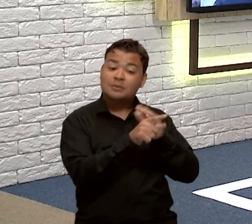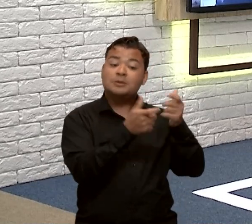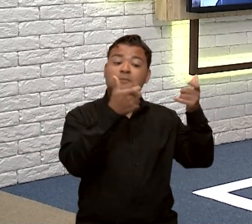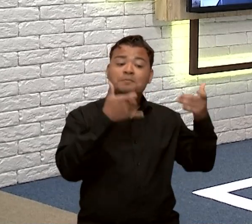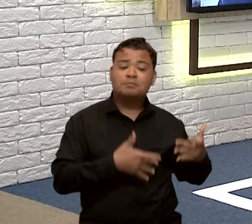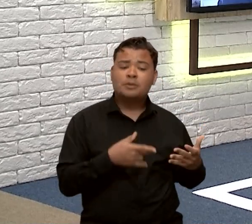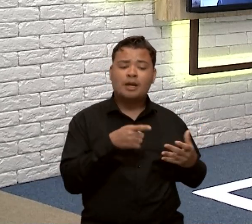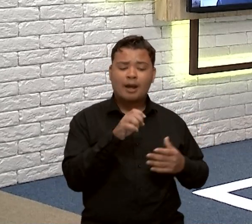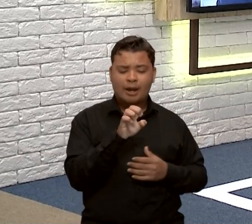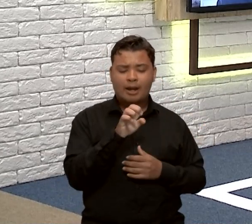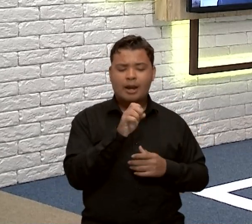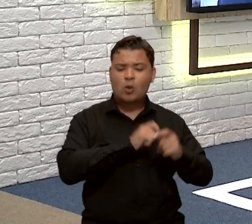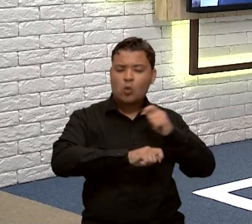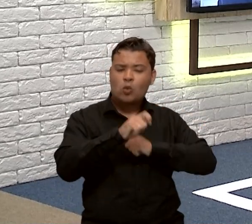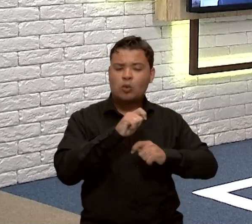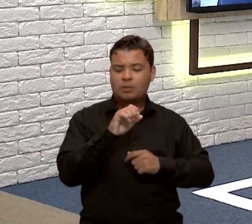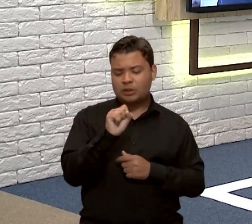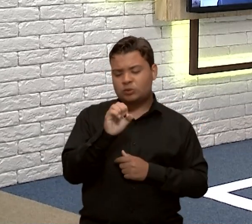Bom,